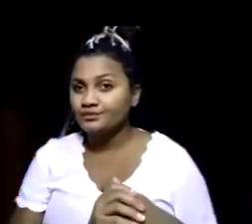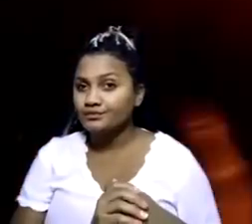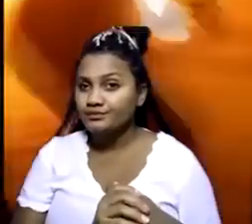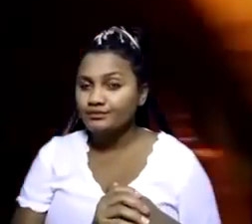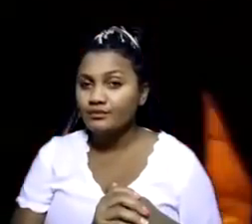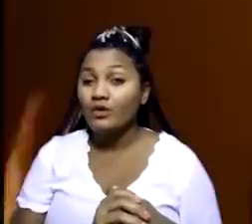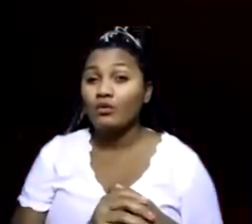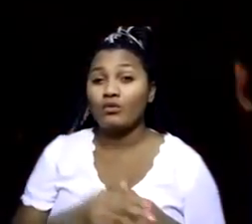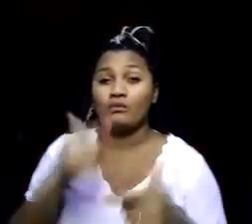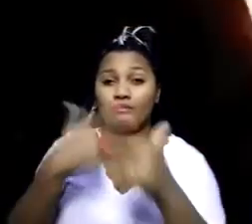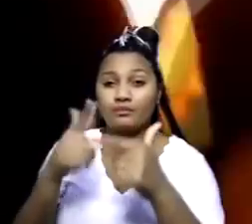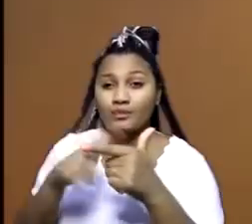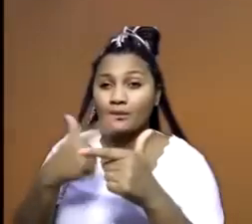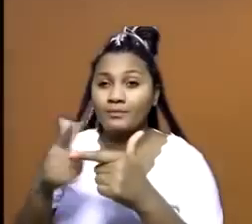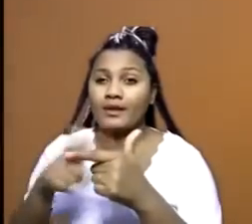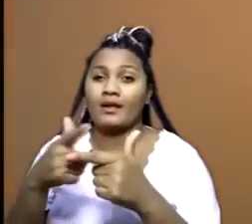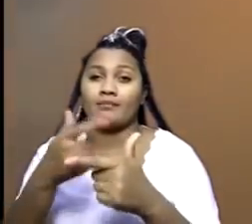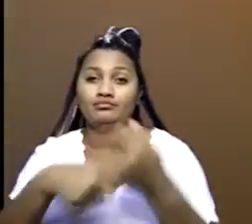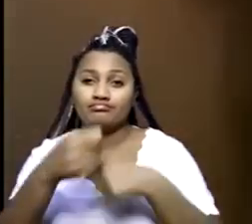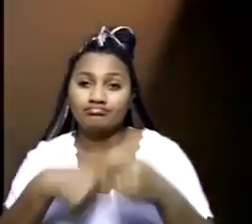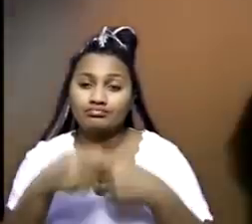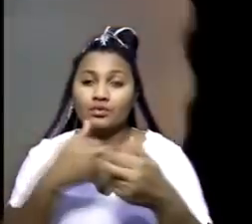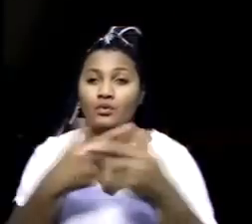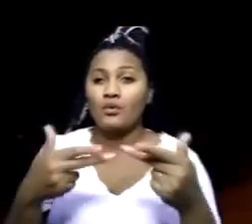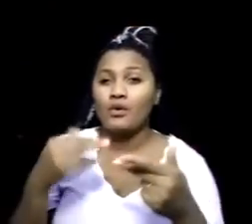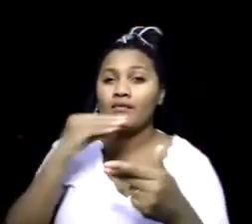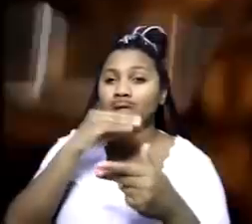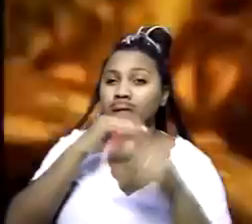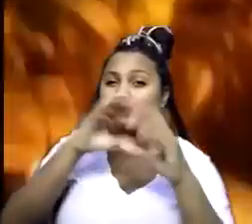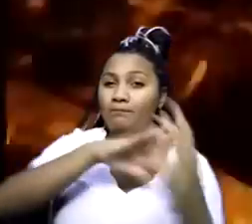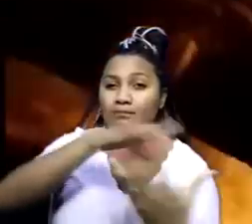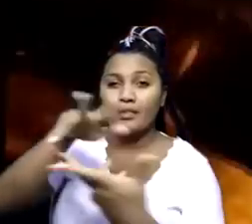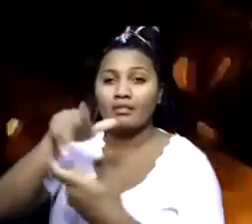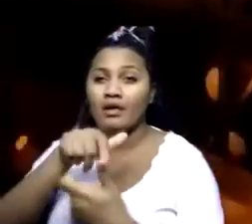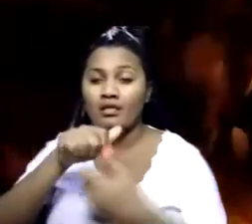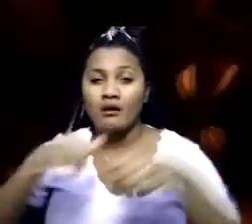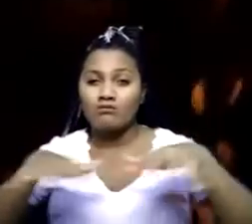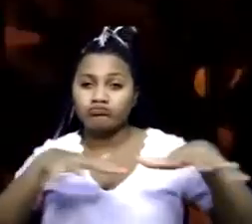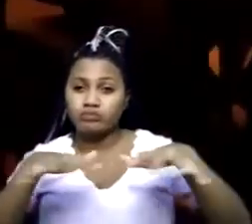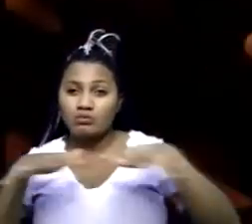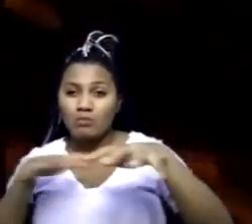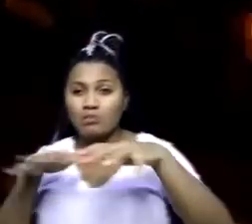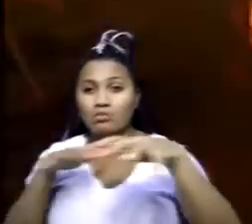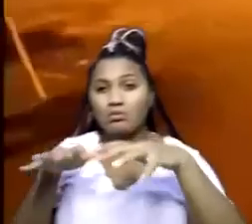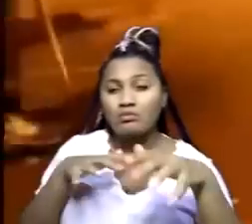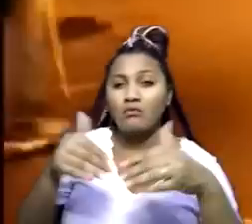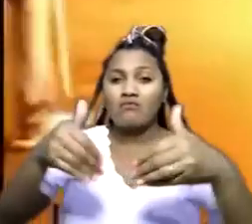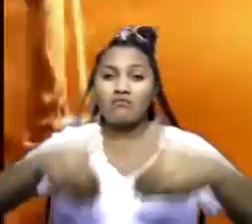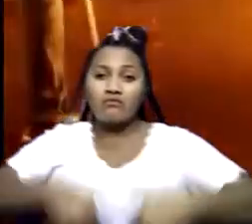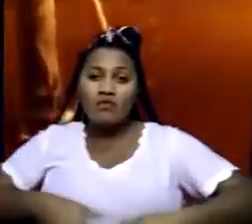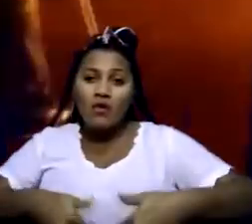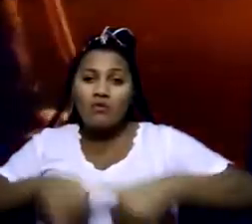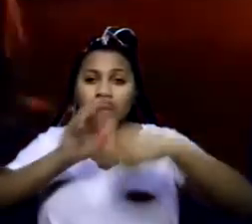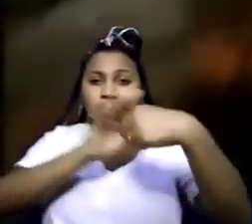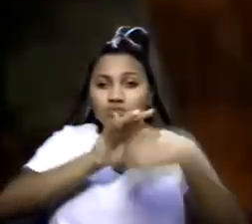financeira mundial, a Terceira Guerra Mundial, aquecimento global, grandes terremotos e tsunamis, fomes e doenças